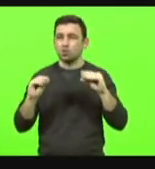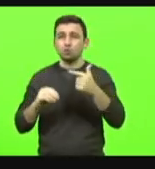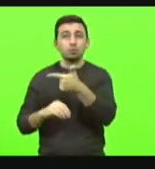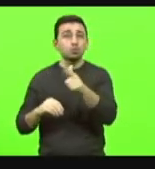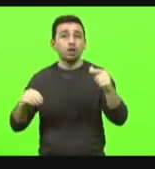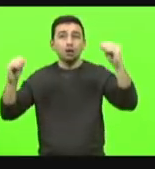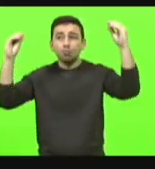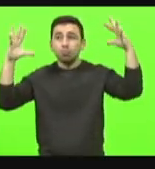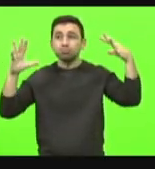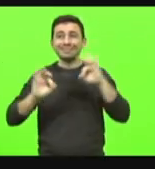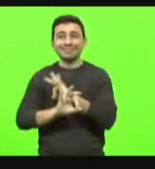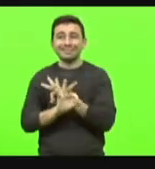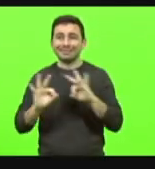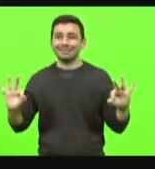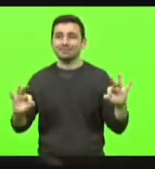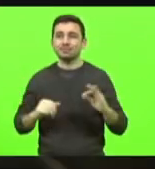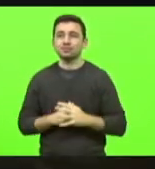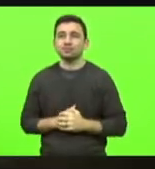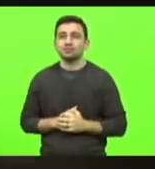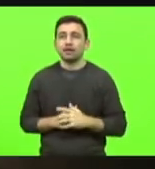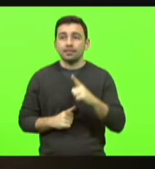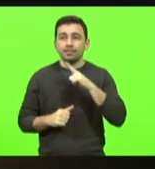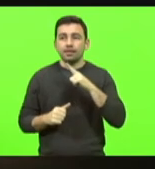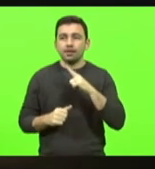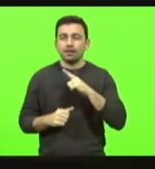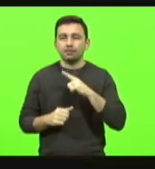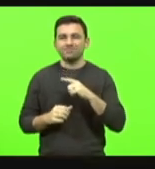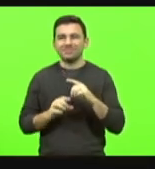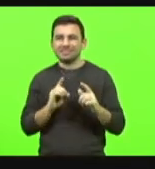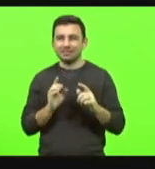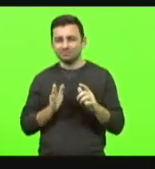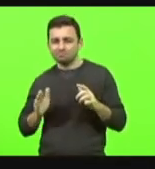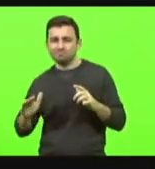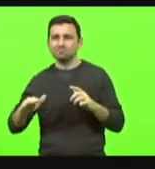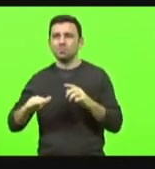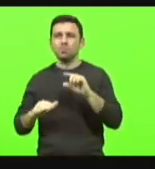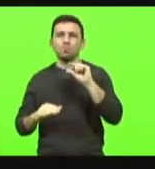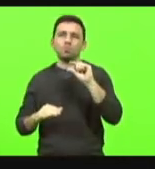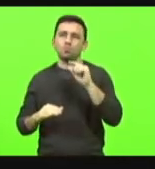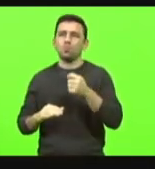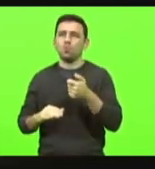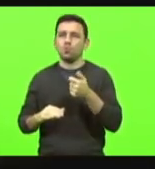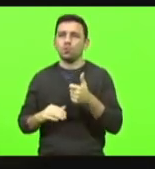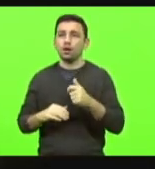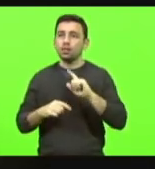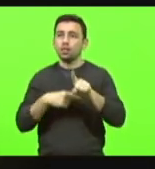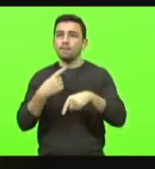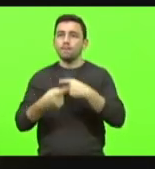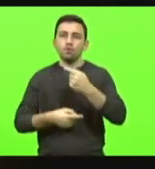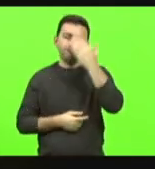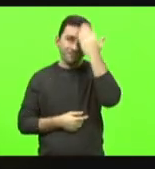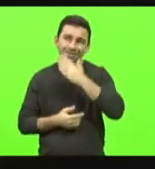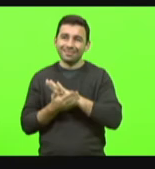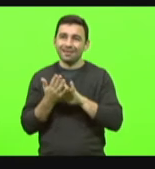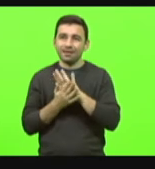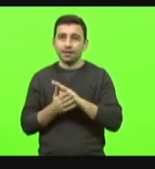iluminação. Aí ali tem esse pequeno recuo à direita, mas ele é bem pequenino, se vocês olharem dali para frente já não tem mais nada. E lá à